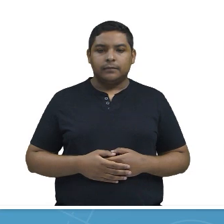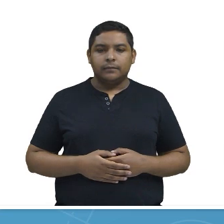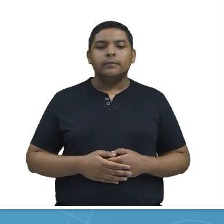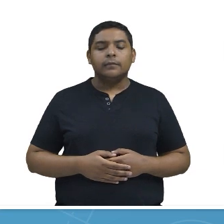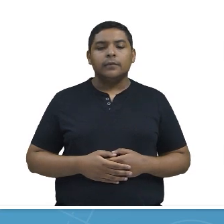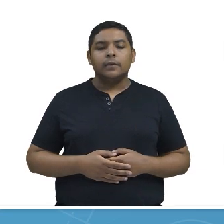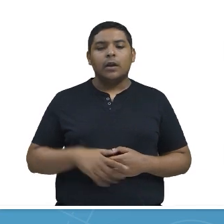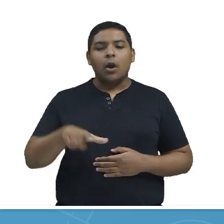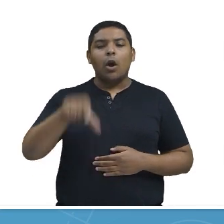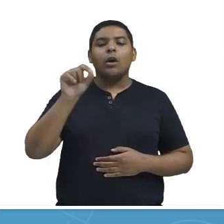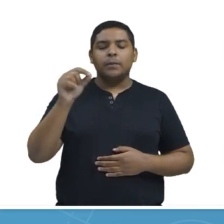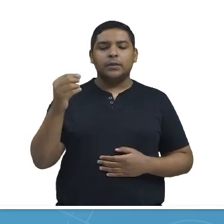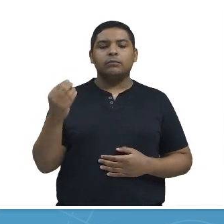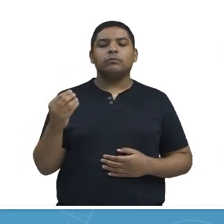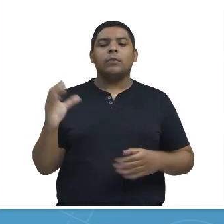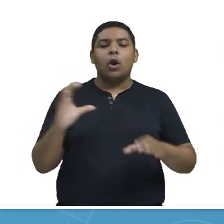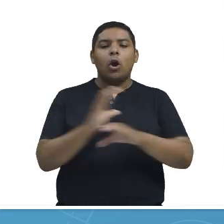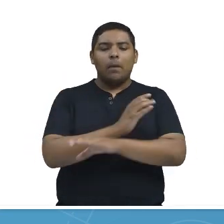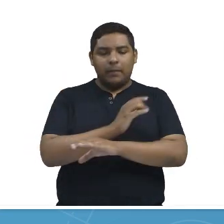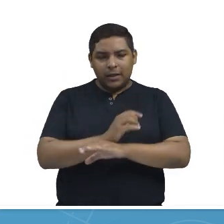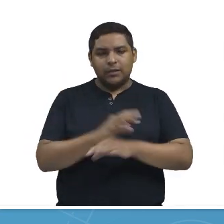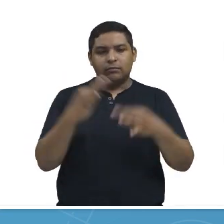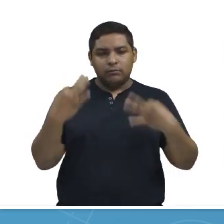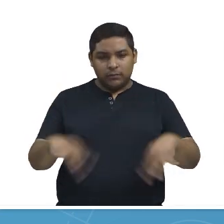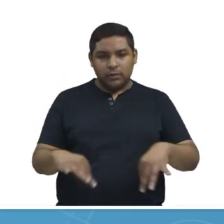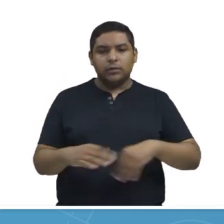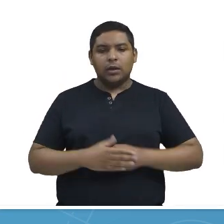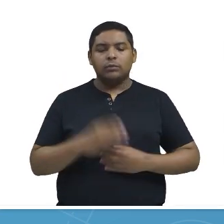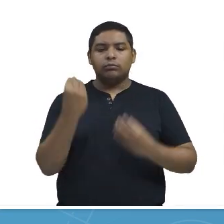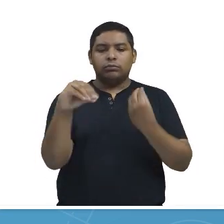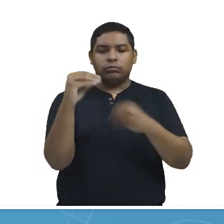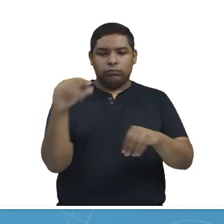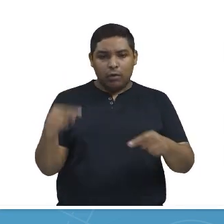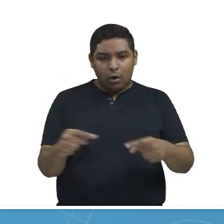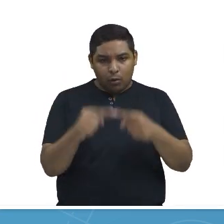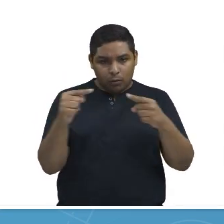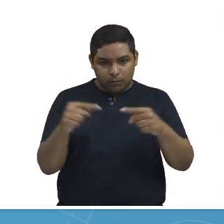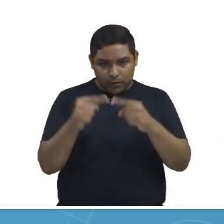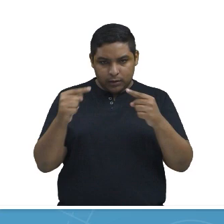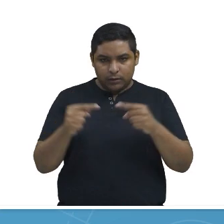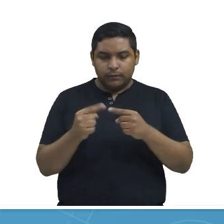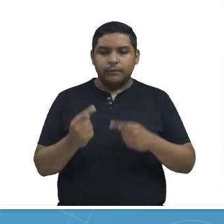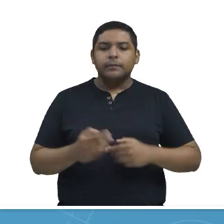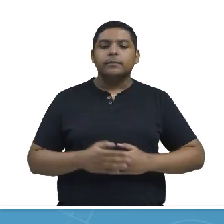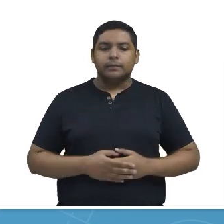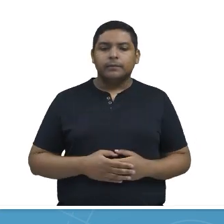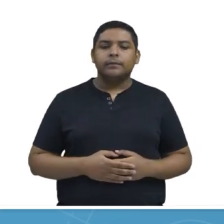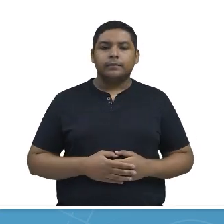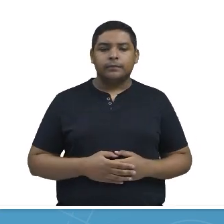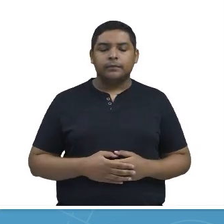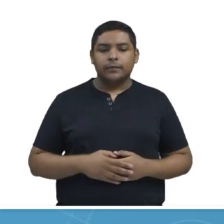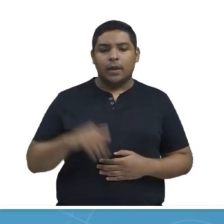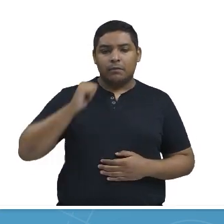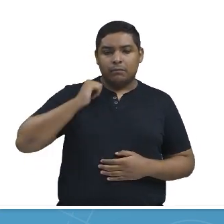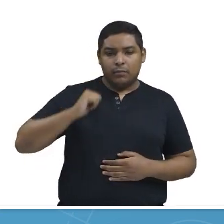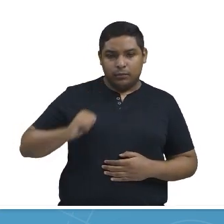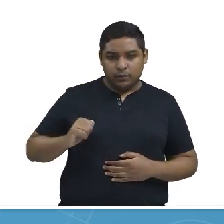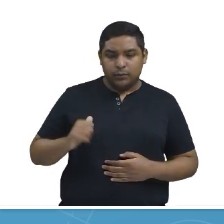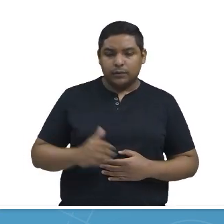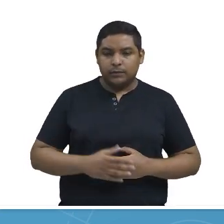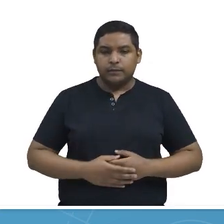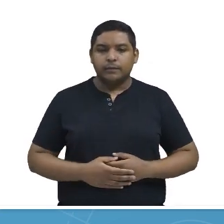completa corretamente as lacunas das frases está na letra A. No caso, é whose purse, cuja bolsa, e whose